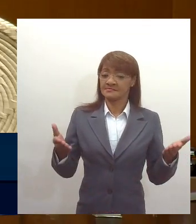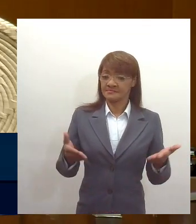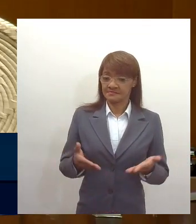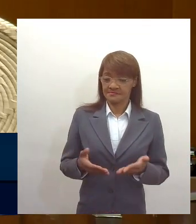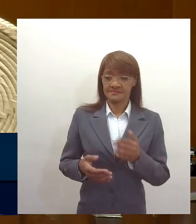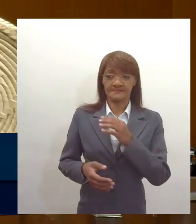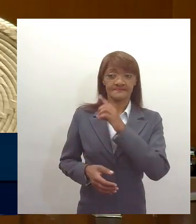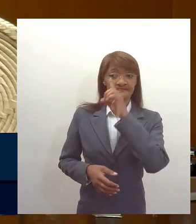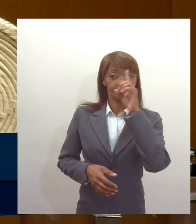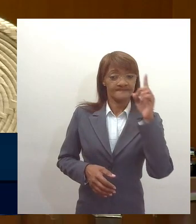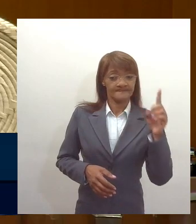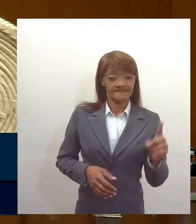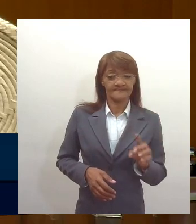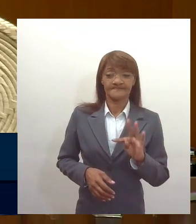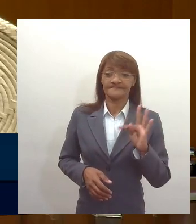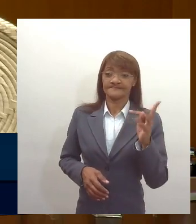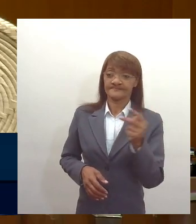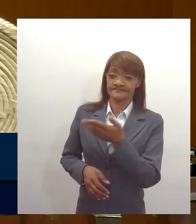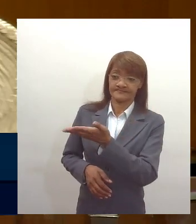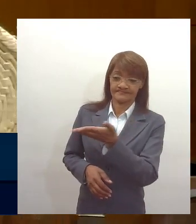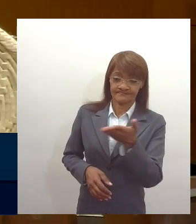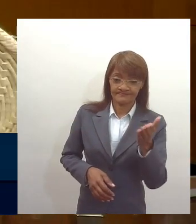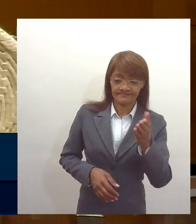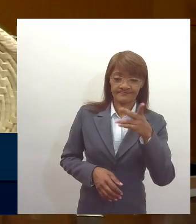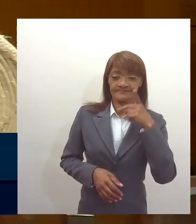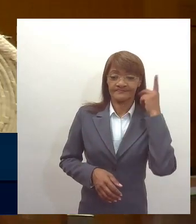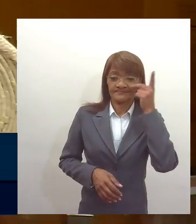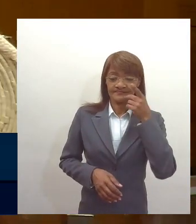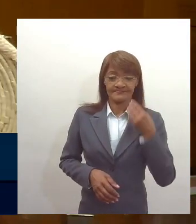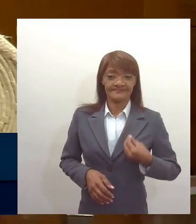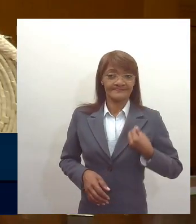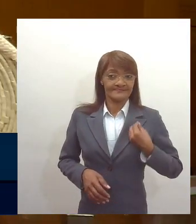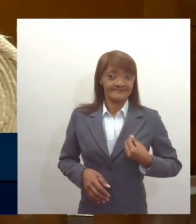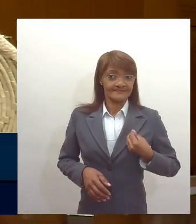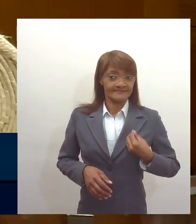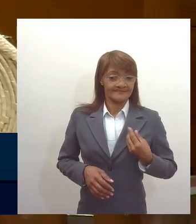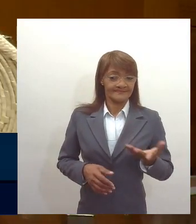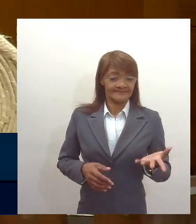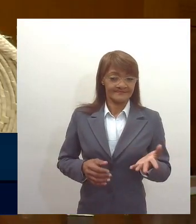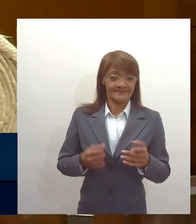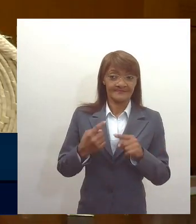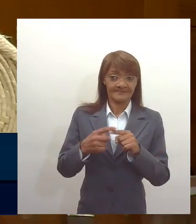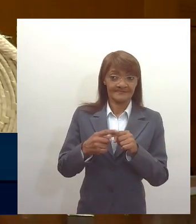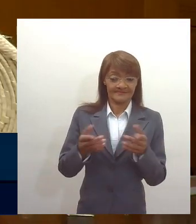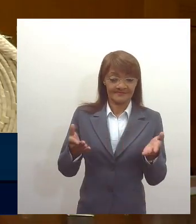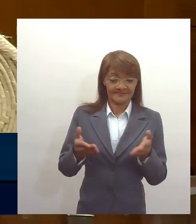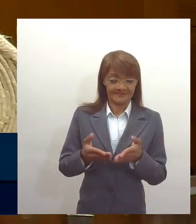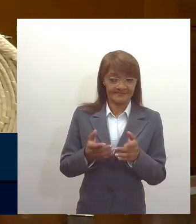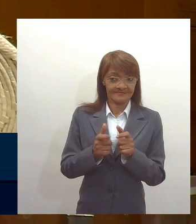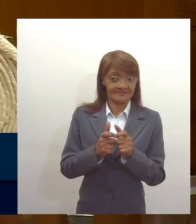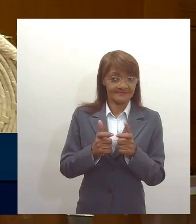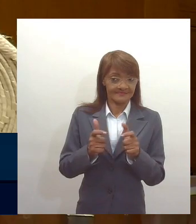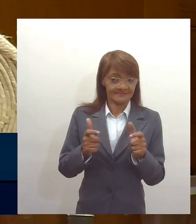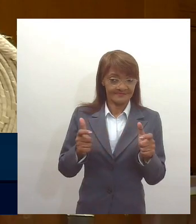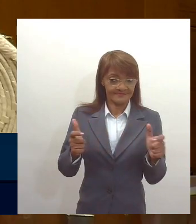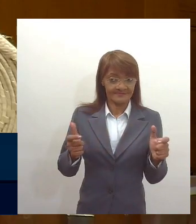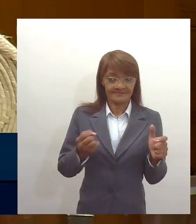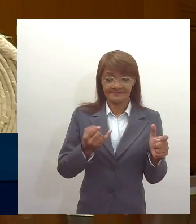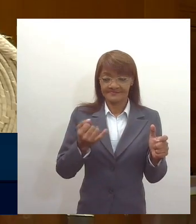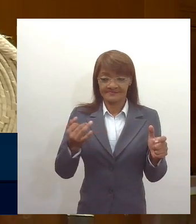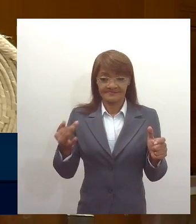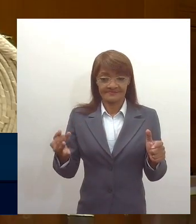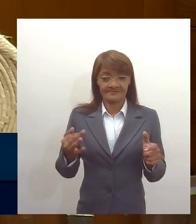está cheia, fico muito feliz quando essa casa está cheia, e também, principalmente nas galerias, né, esperava